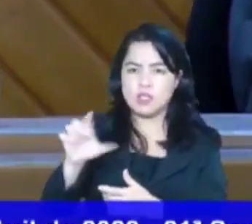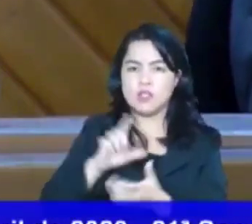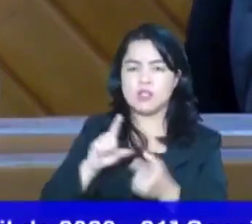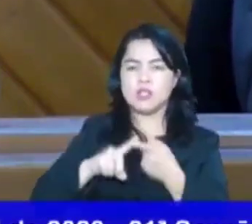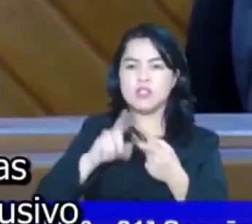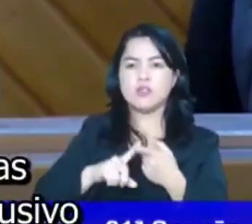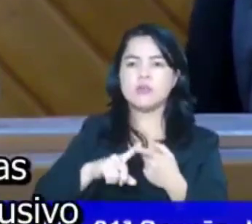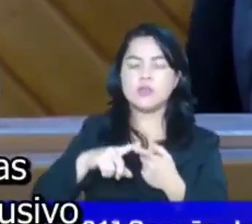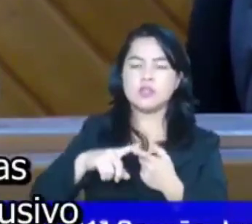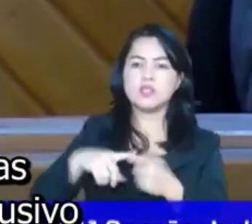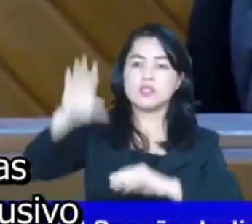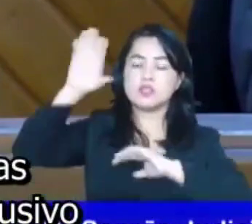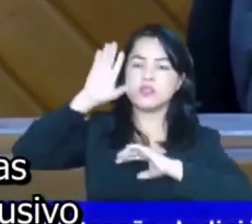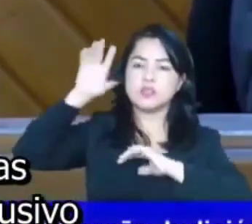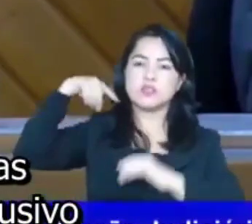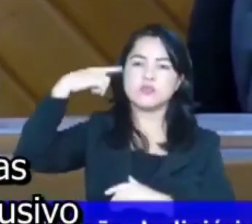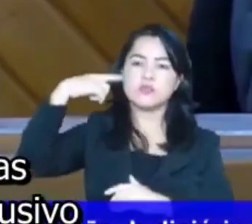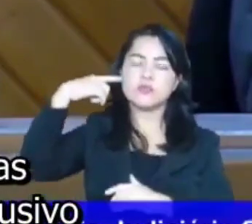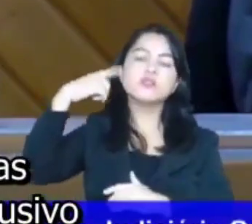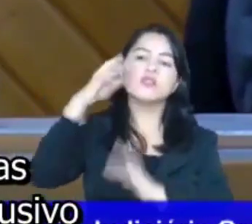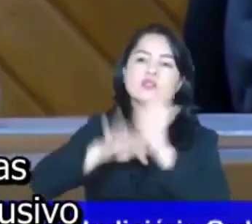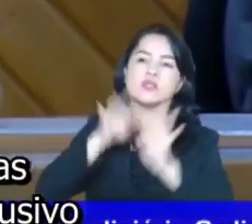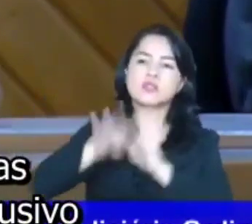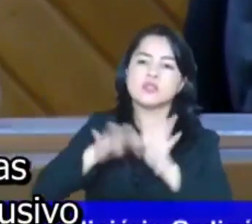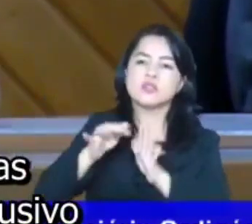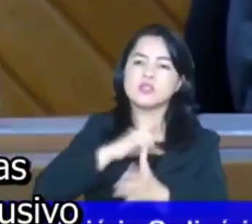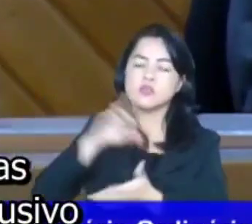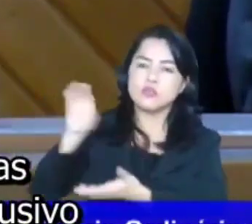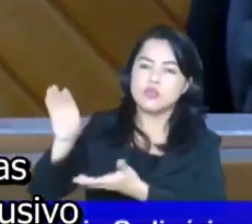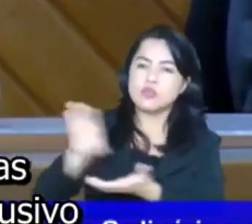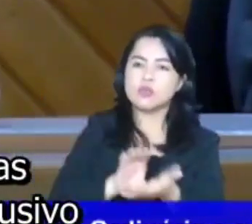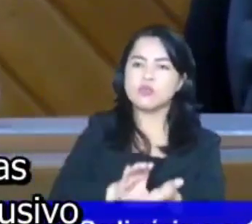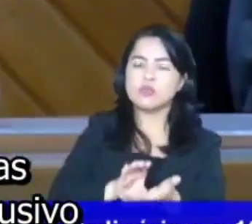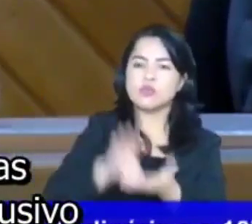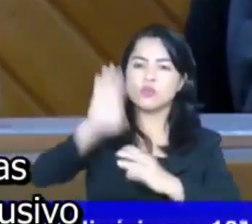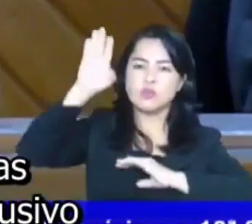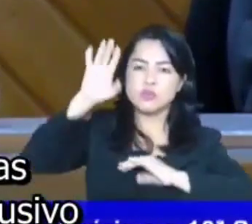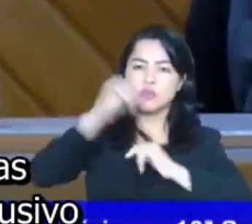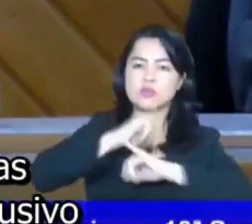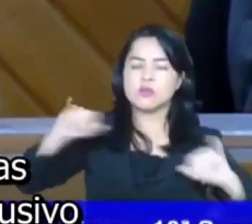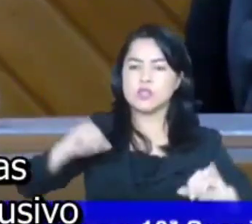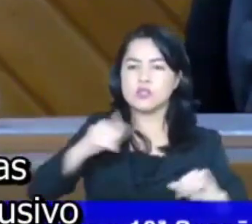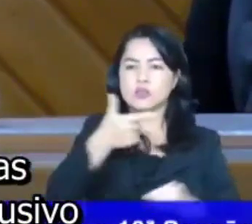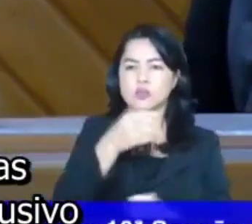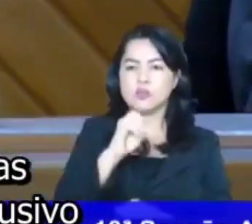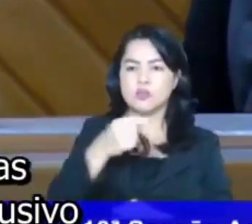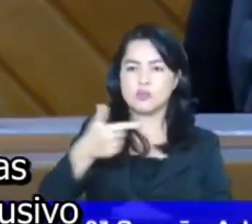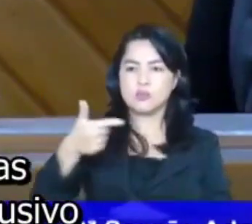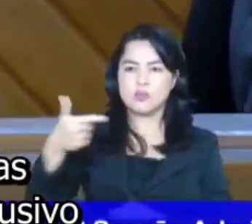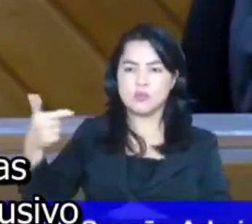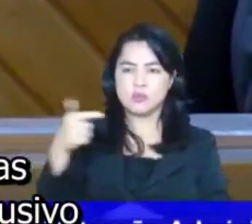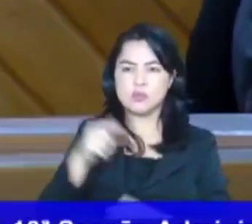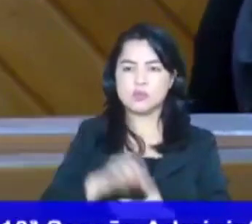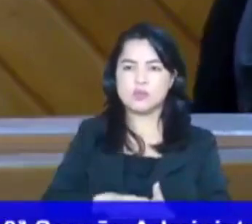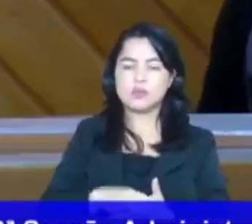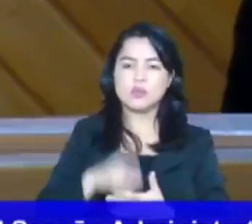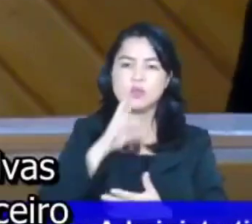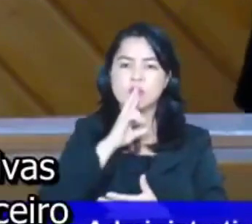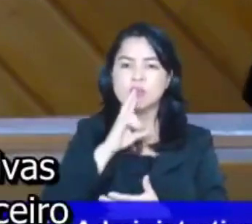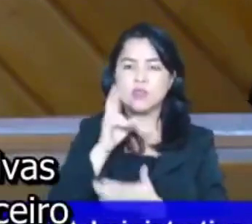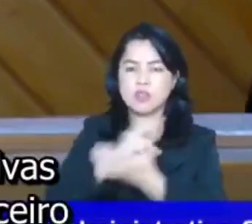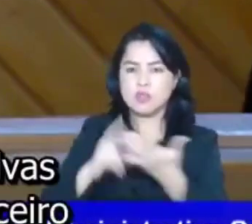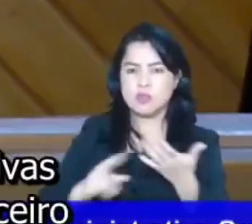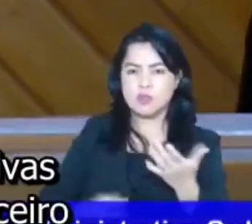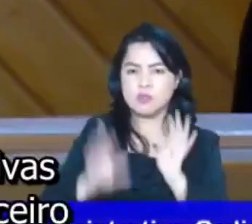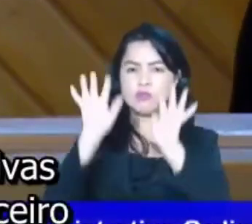PP, referente à aplicação de recursos na campanha das eleições de 2022. Em relatório conclusivo,